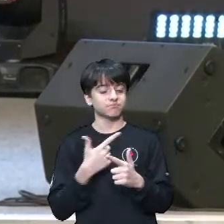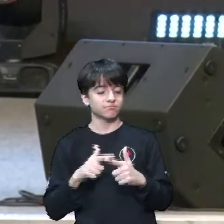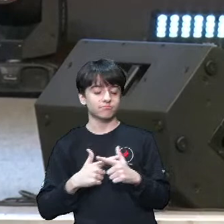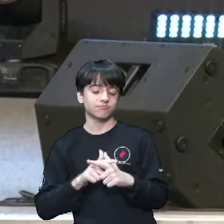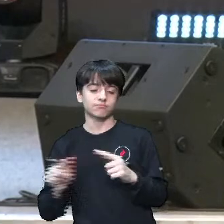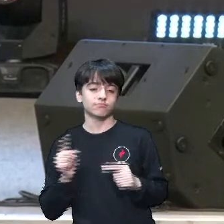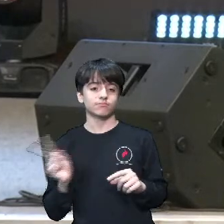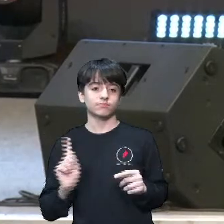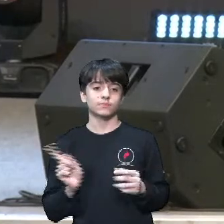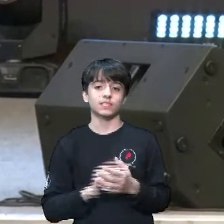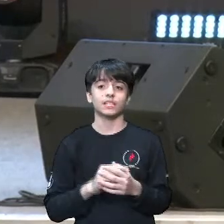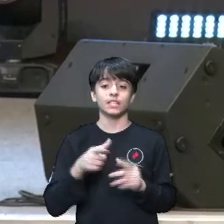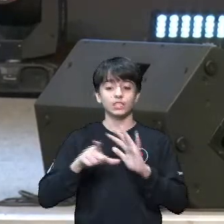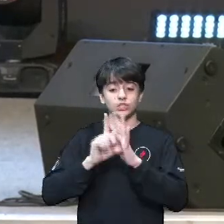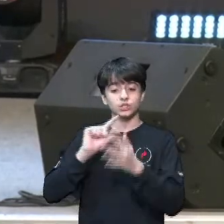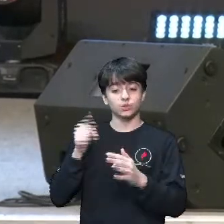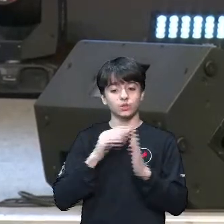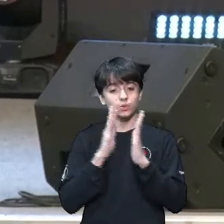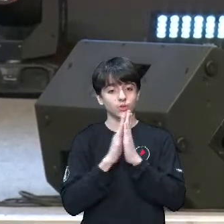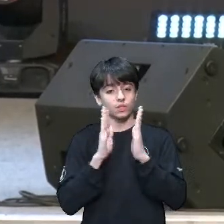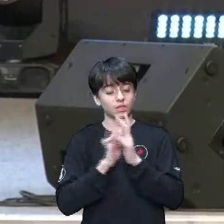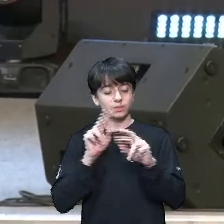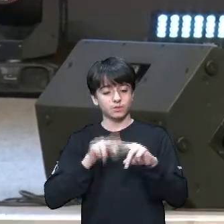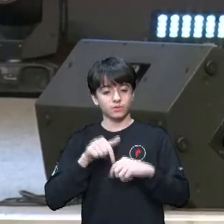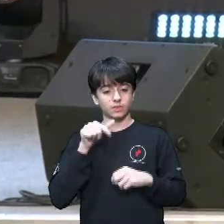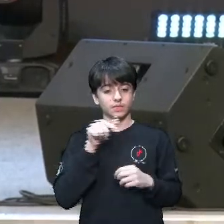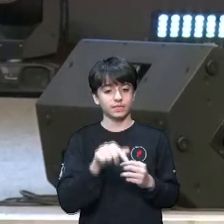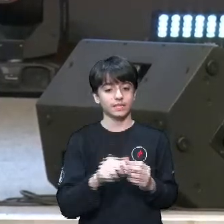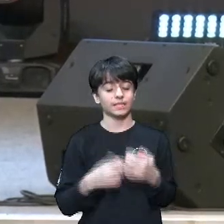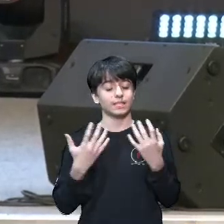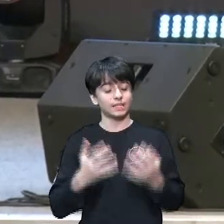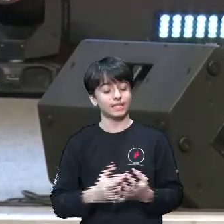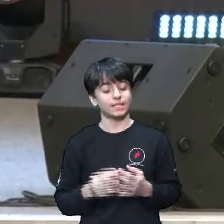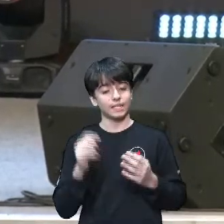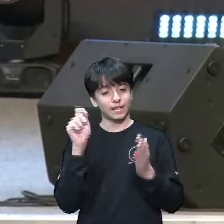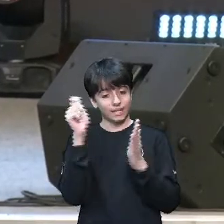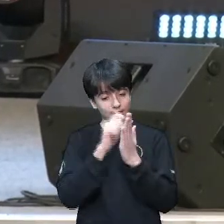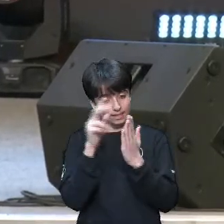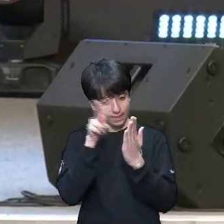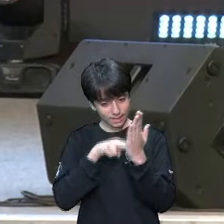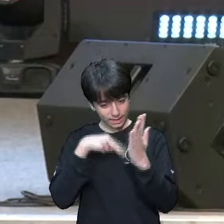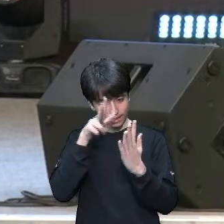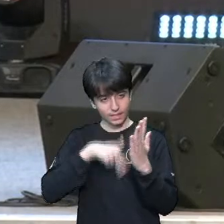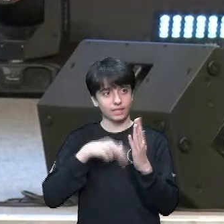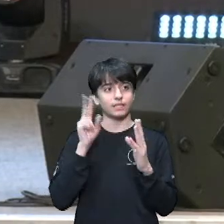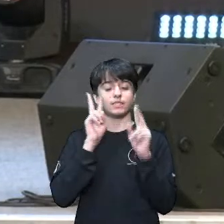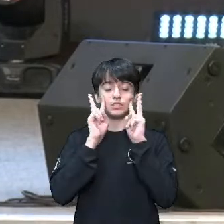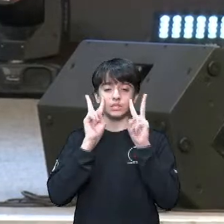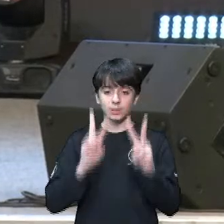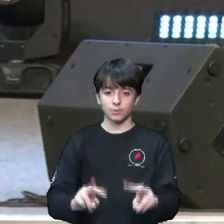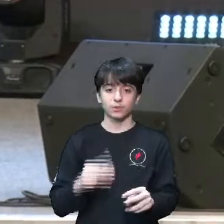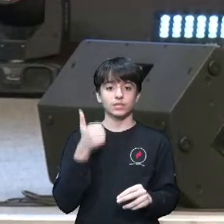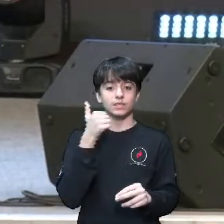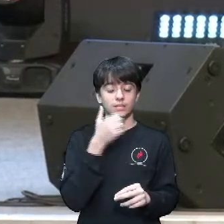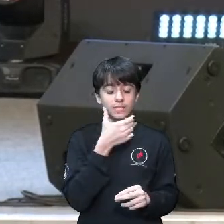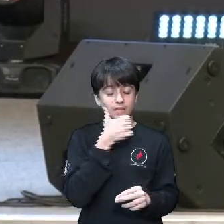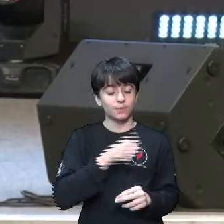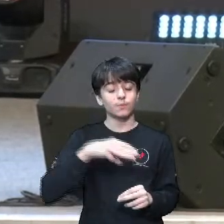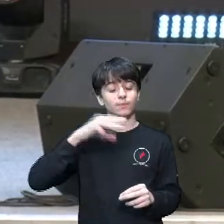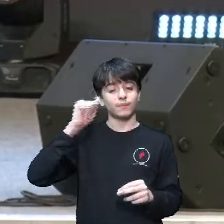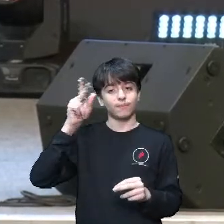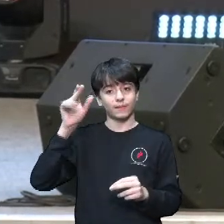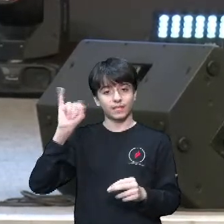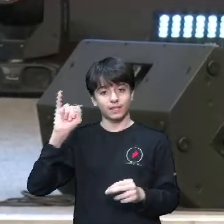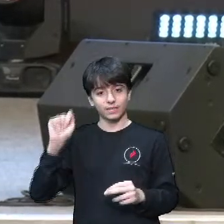por você, eu queria ler alguns testemunhos aqui, que mandaram para nós. A irmã Maria José, aquela diz que faz uma campanha pela sua